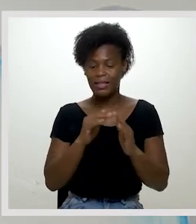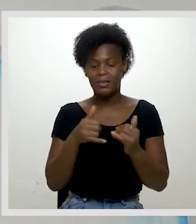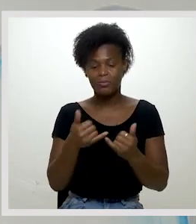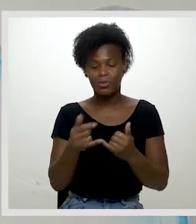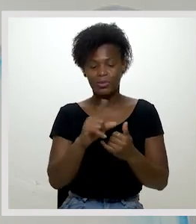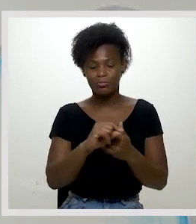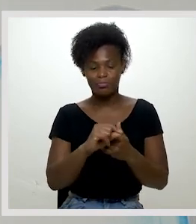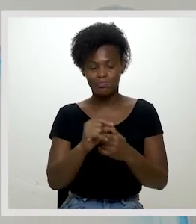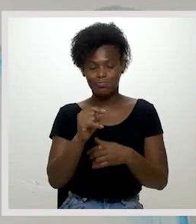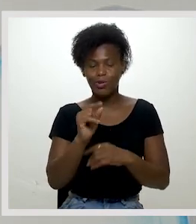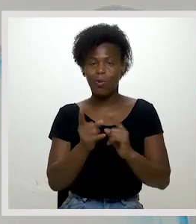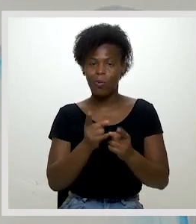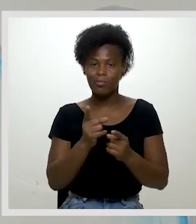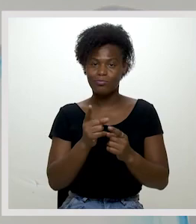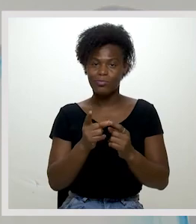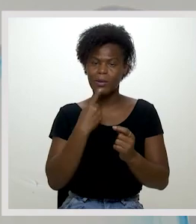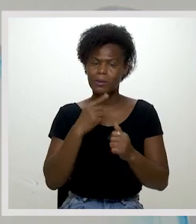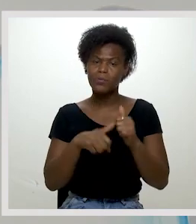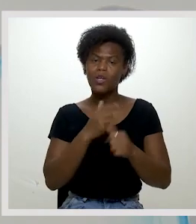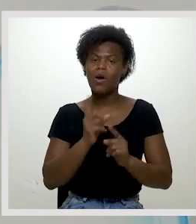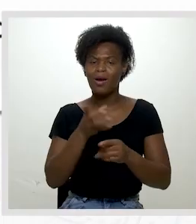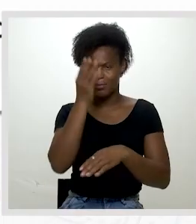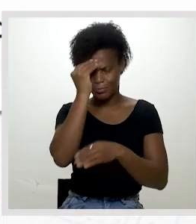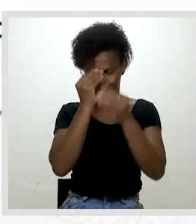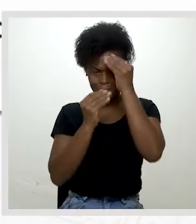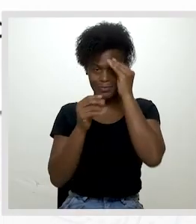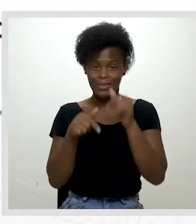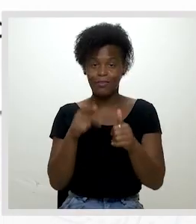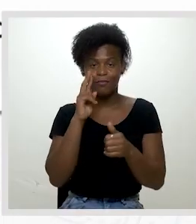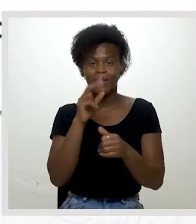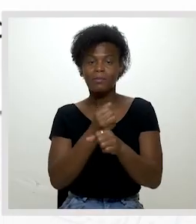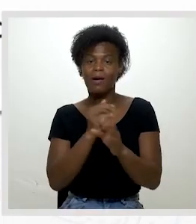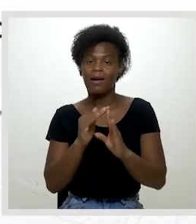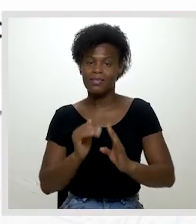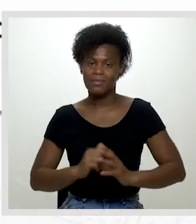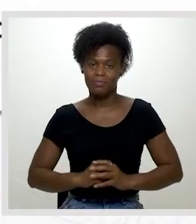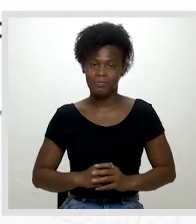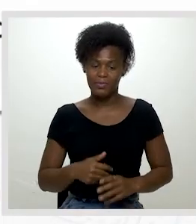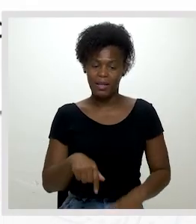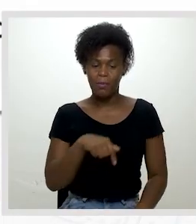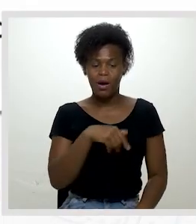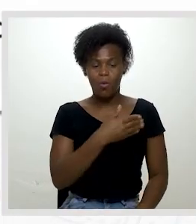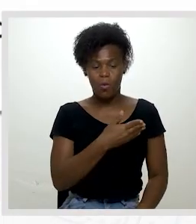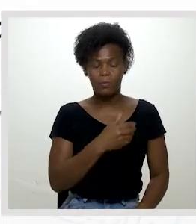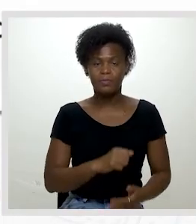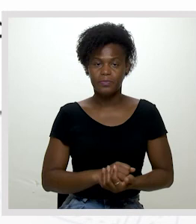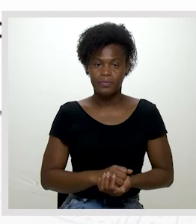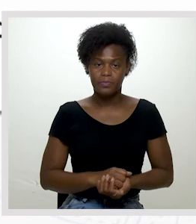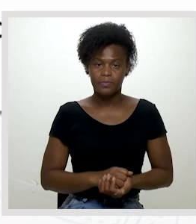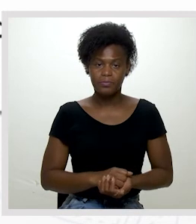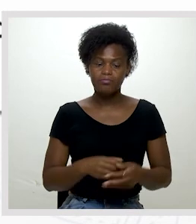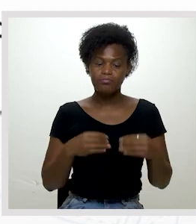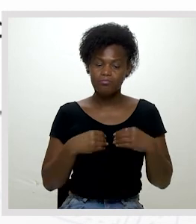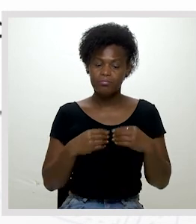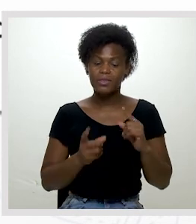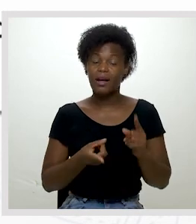aquilo que nós aprendemos. Vamos ver o nosso trabalho de casa. Temos aqui a linha 1. Diz aqui o seguinte: admita que